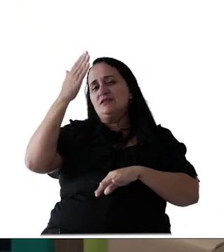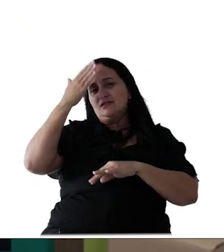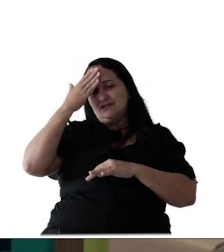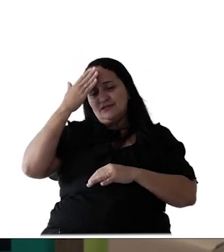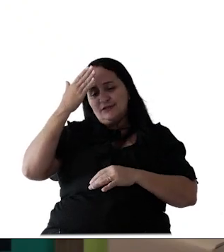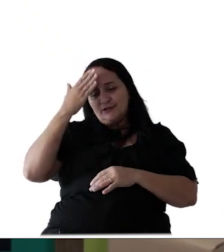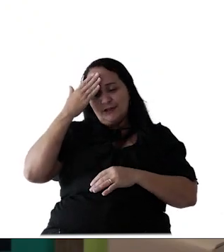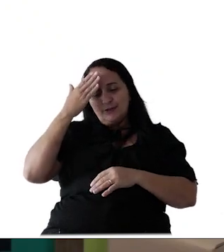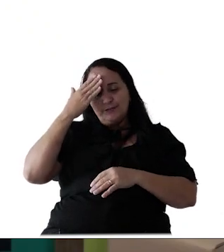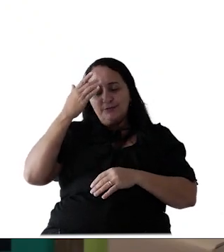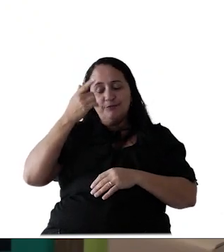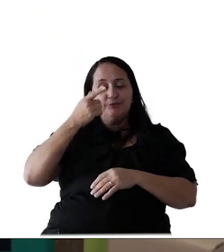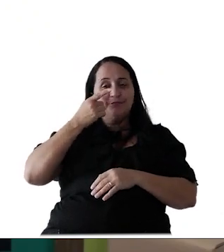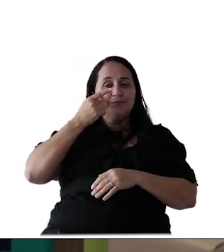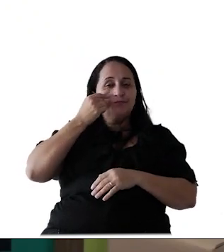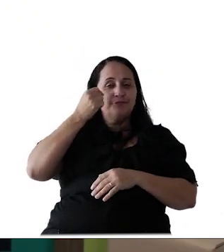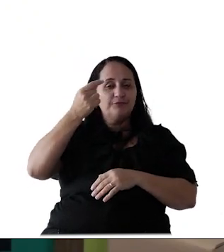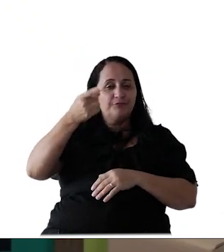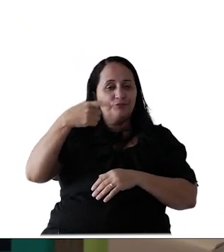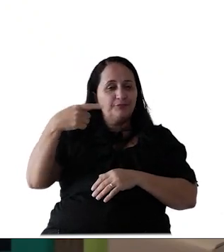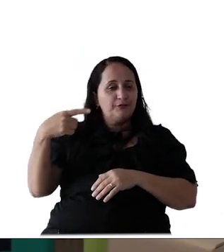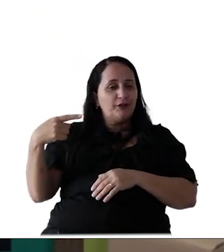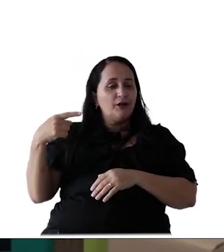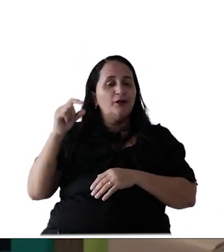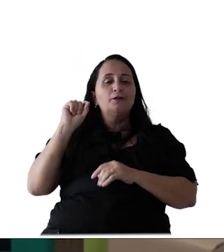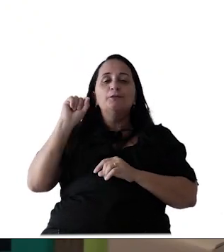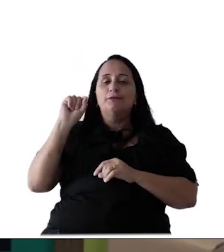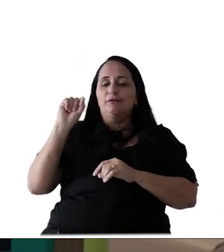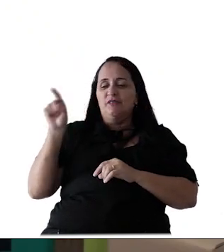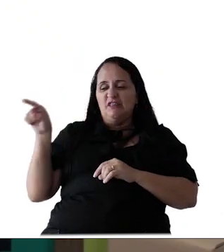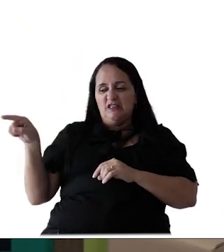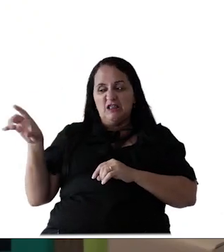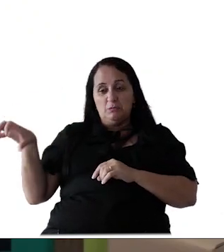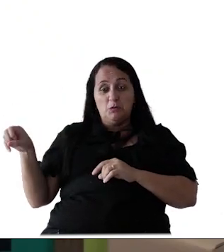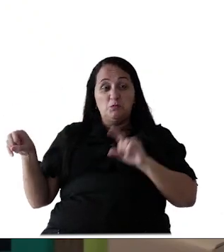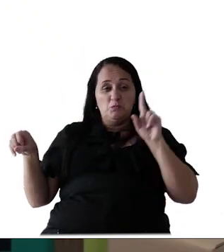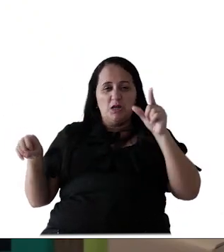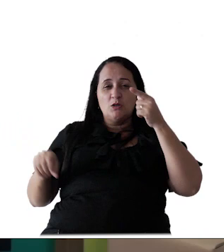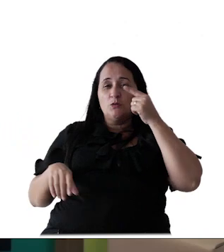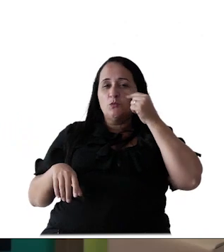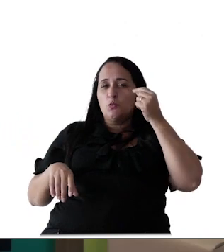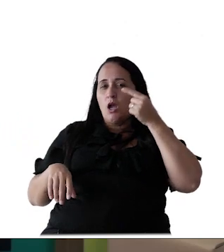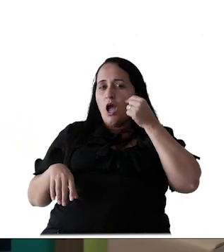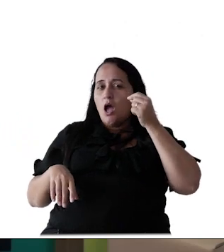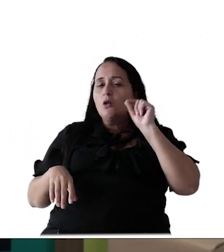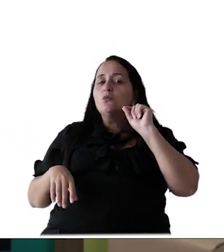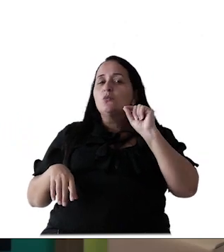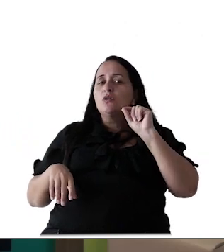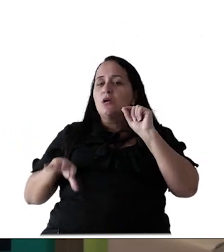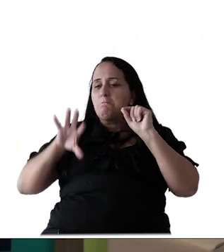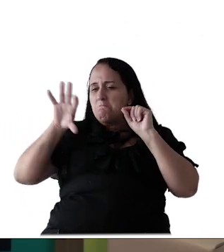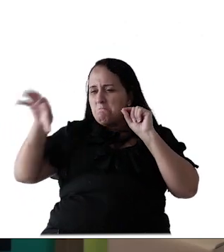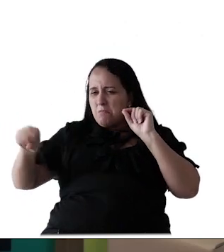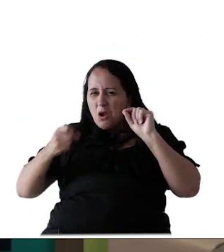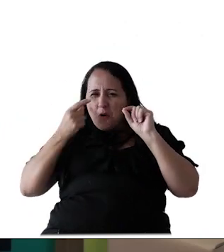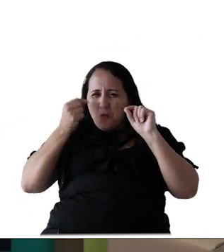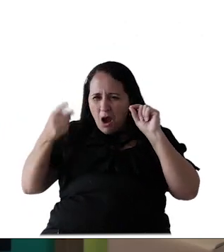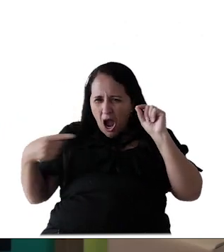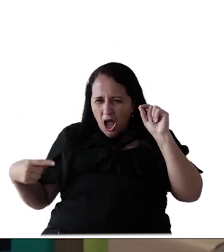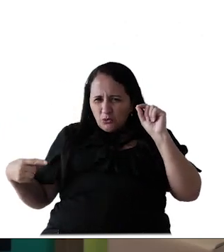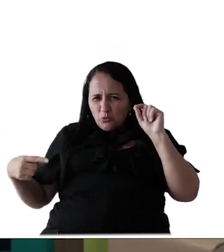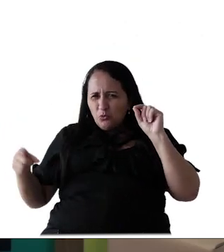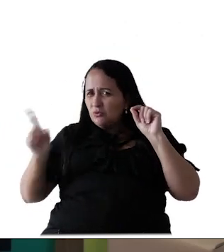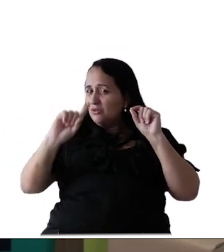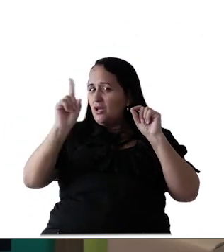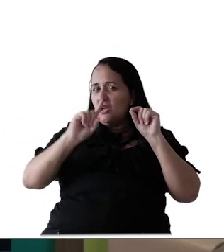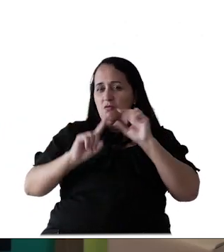né, previamente que ele é um gato guloso e preguiçoso, ele não foi buscar o rato, ele foi pegar